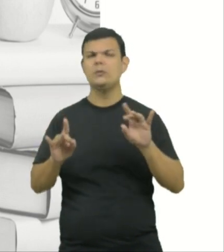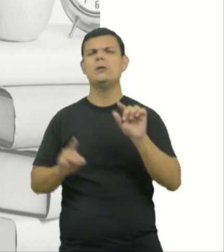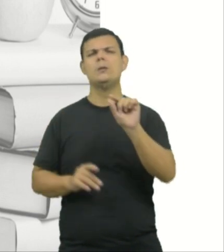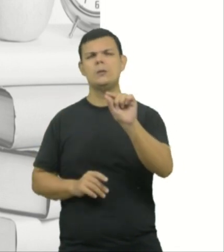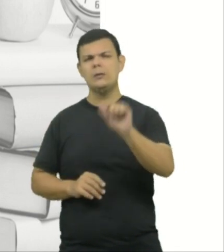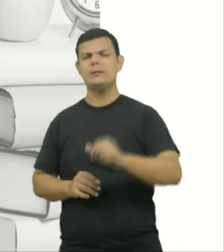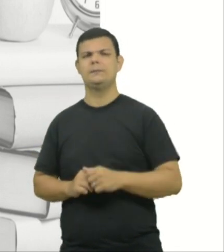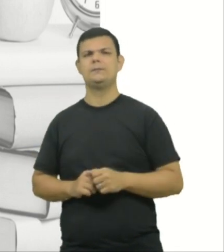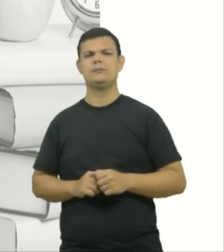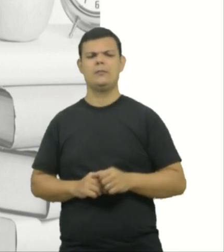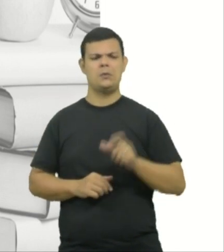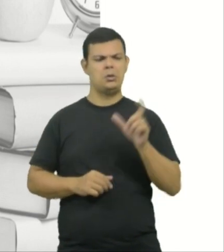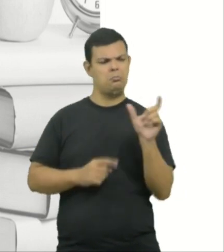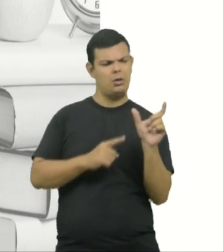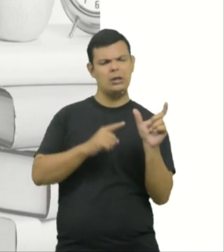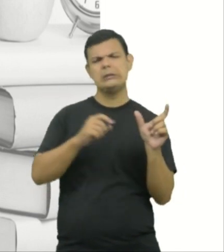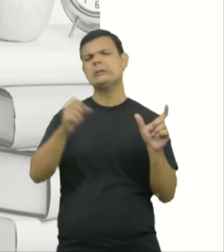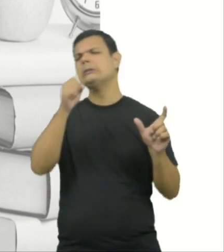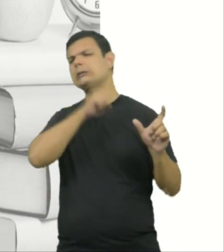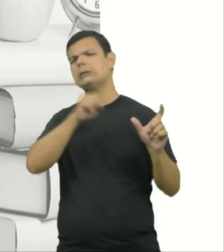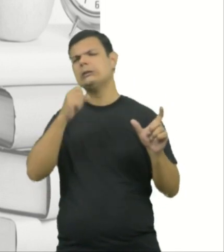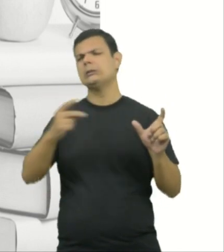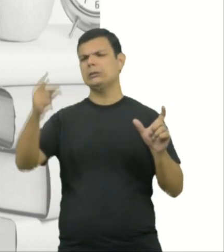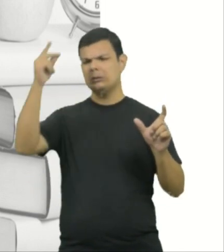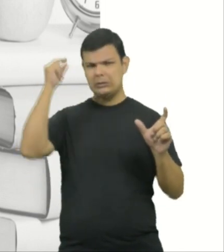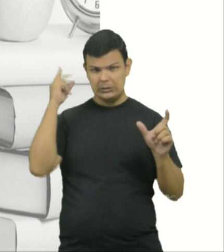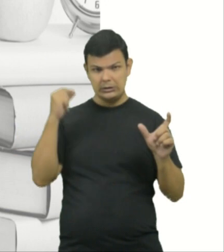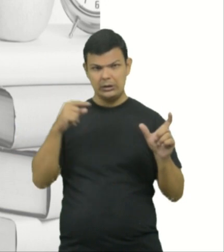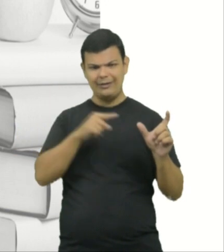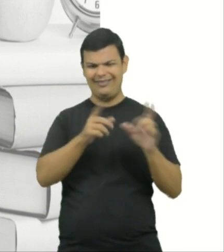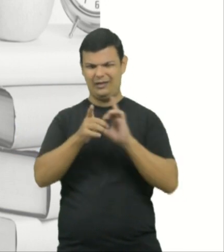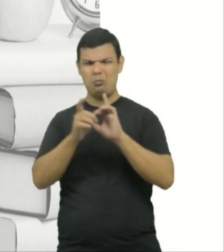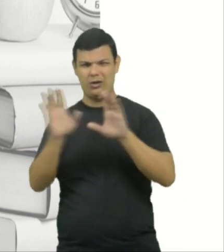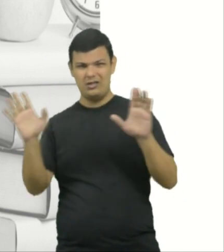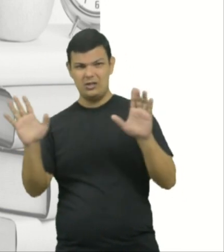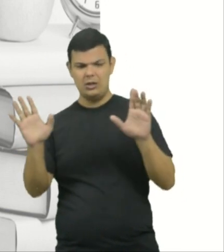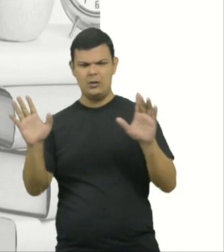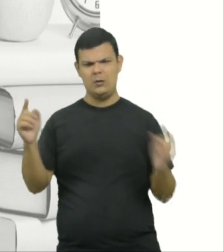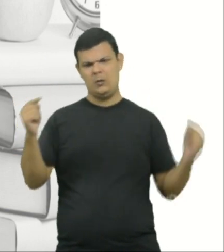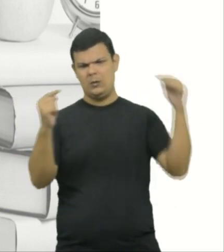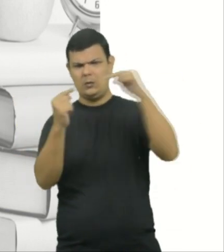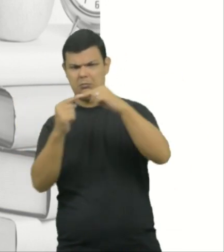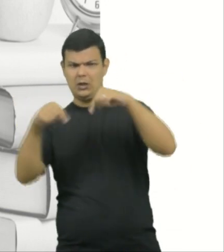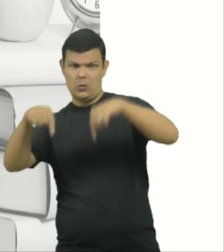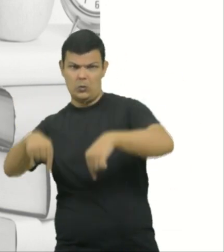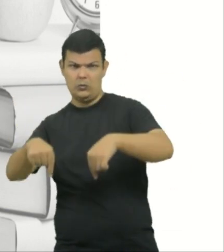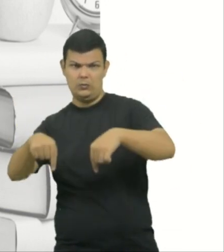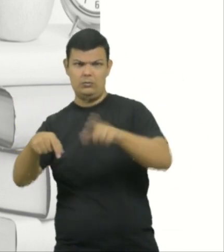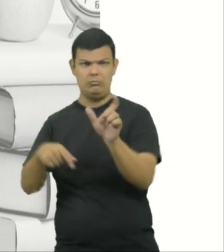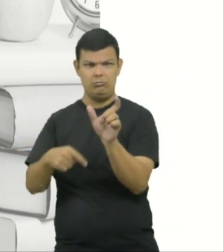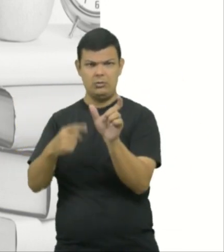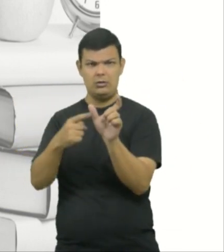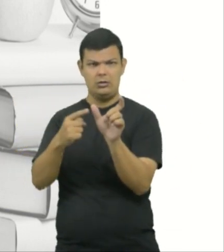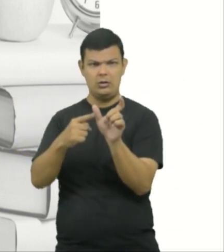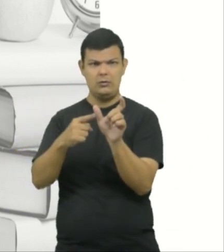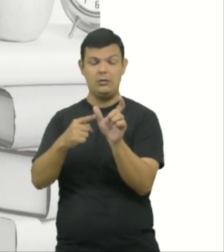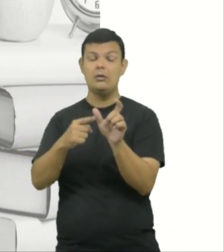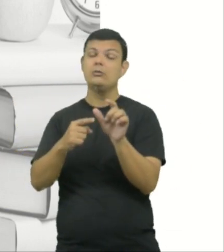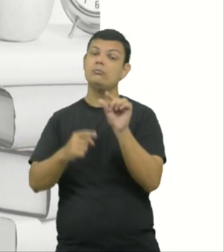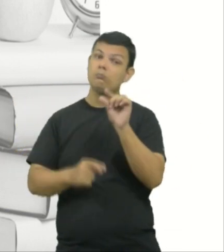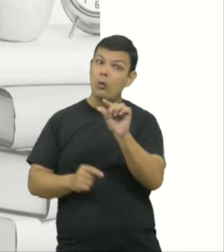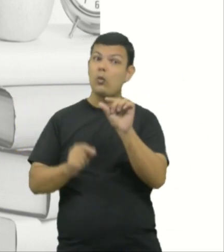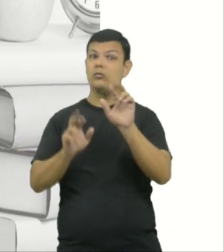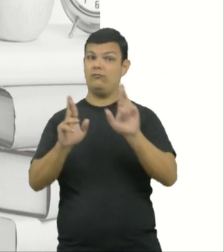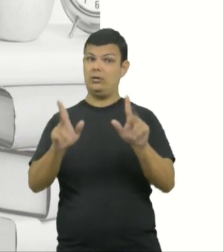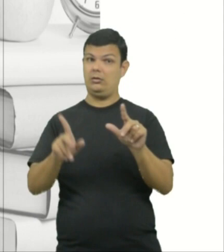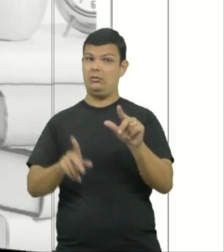Professor, esse conceito antigo, né, de democracia é o mesmo conceito que se utiliza hoje? Tem algumas diferenças.